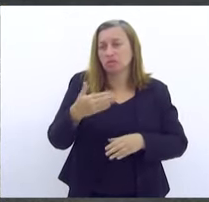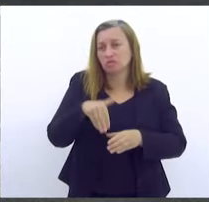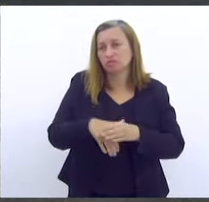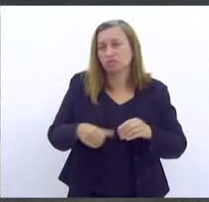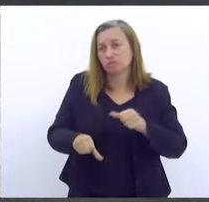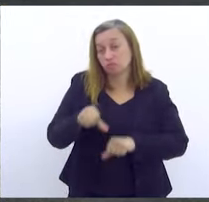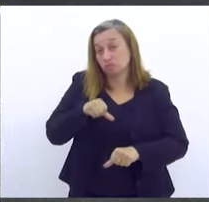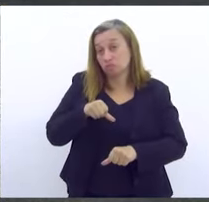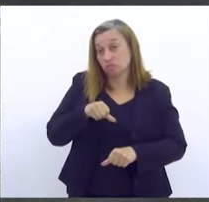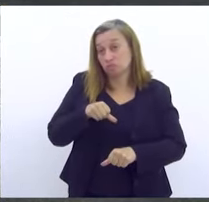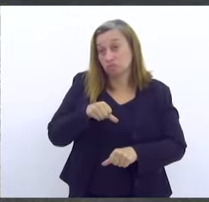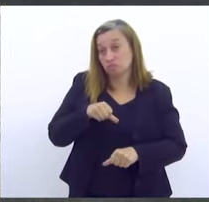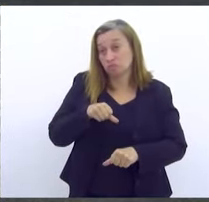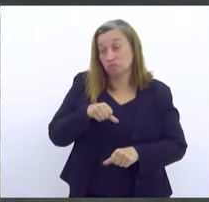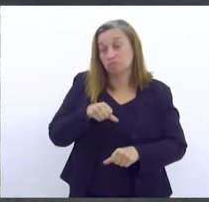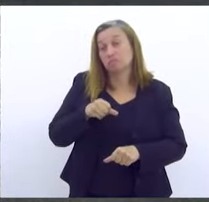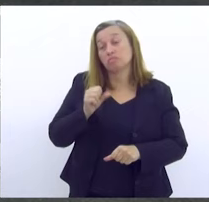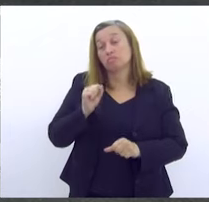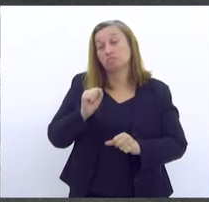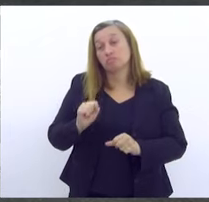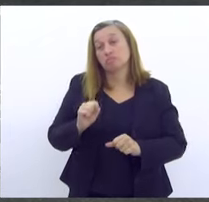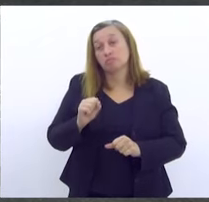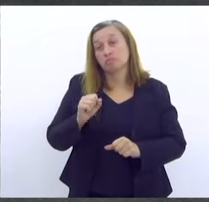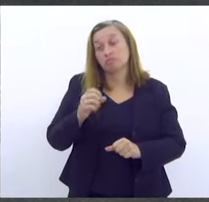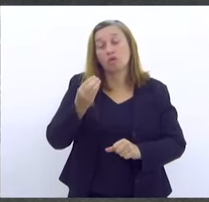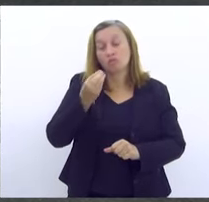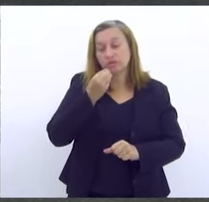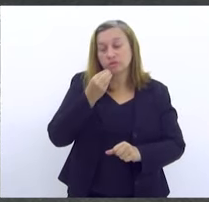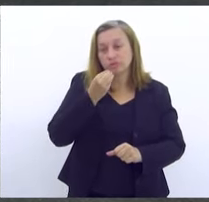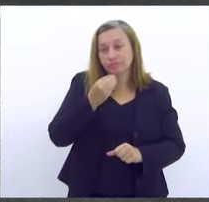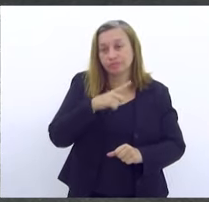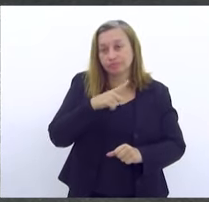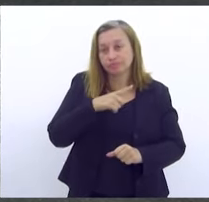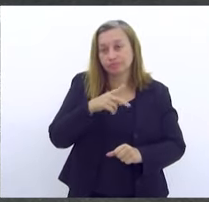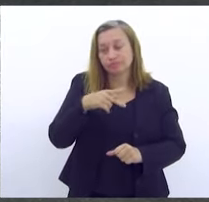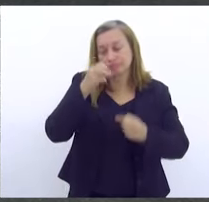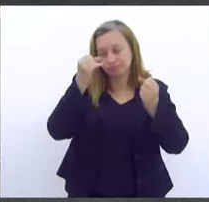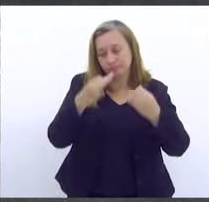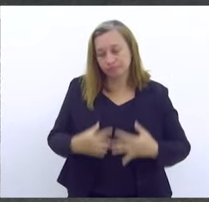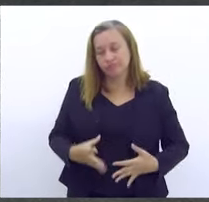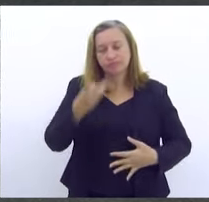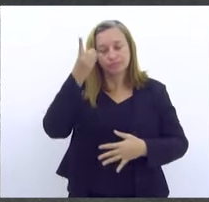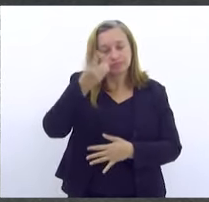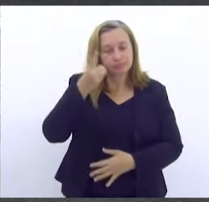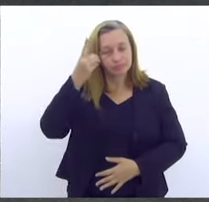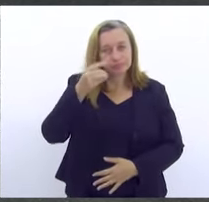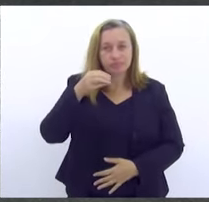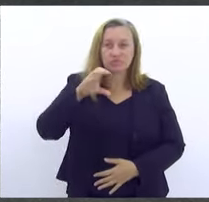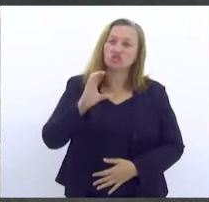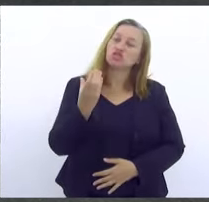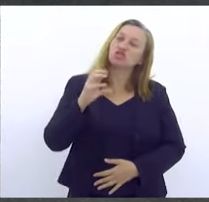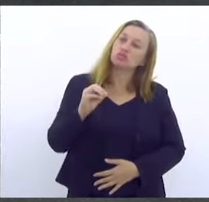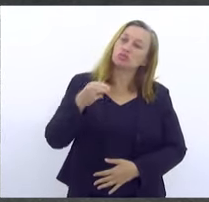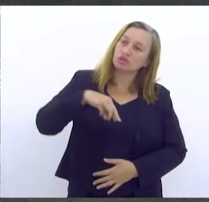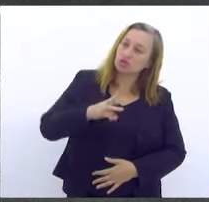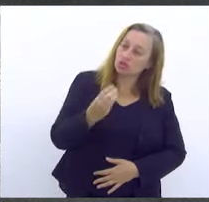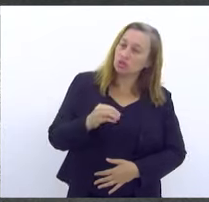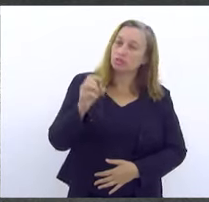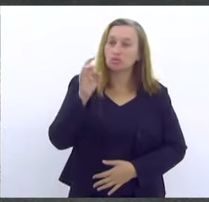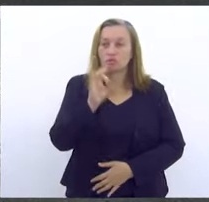ter, não posso mais discutir, para ter a oportunidade de explicar ao deputado Chico Machado. E, de último,